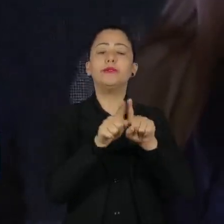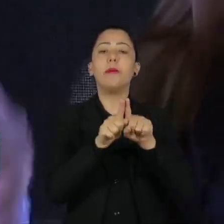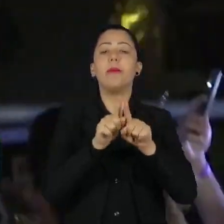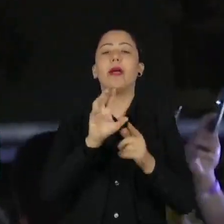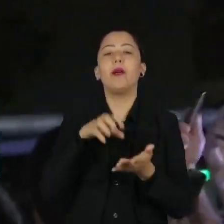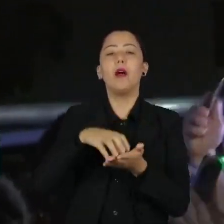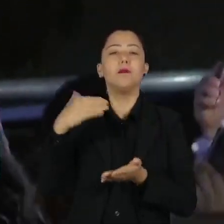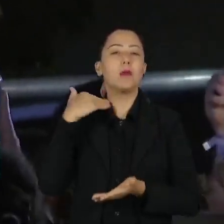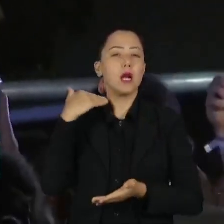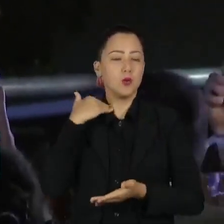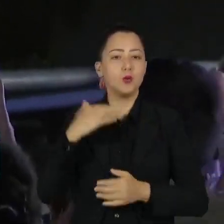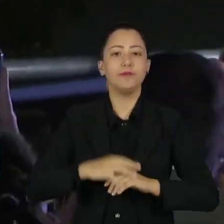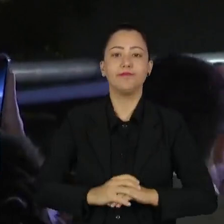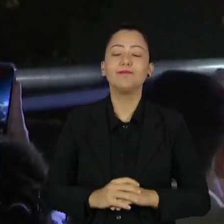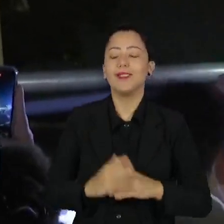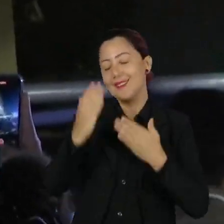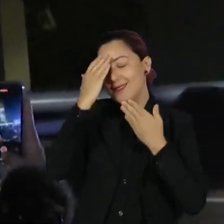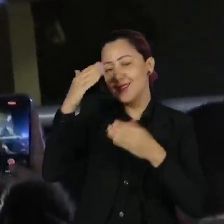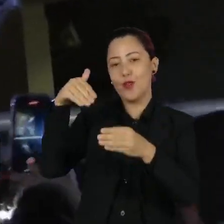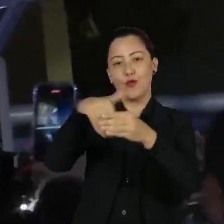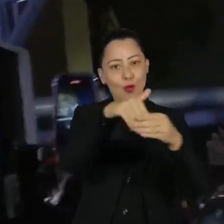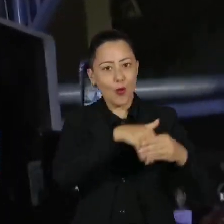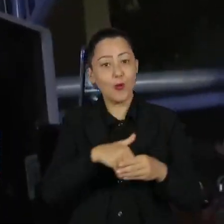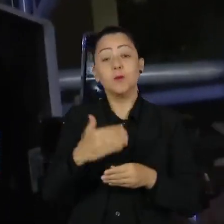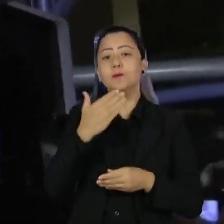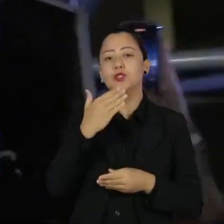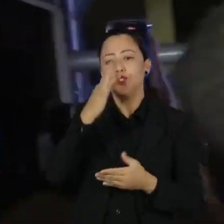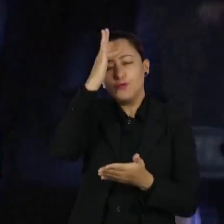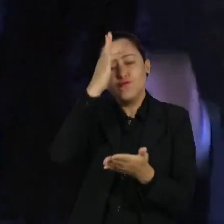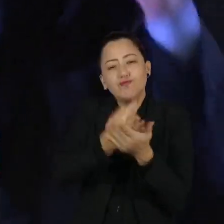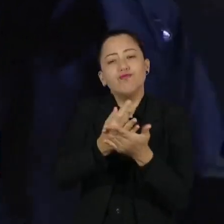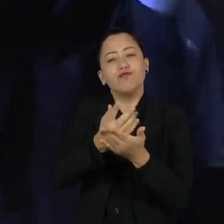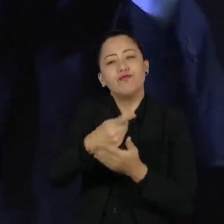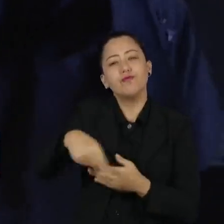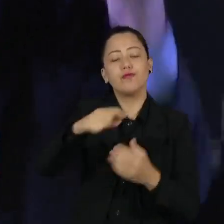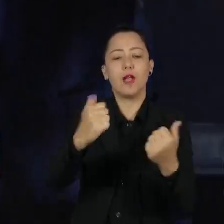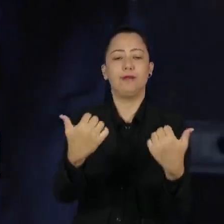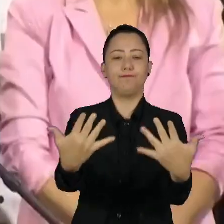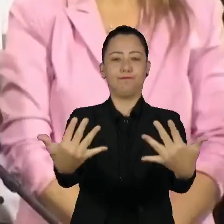Central agradeceu os votos e pediu fé à